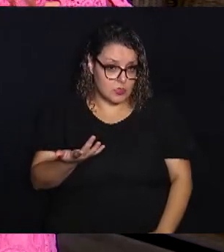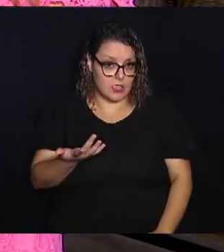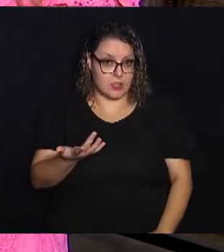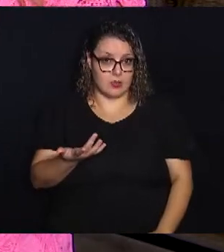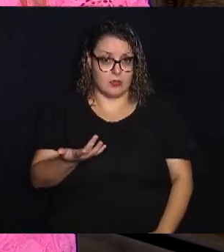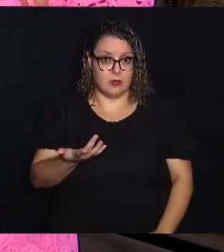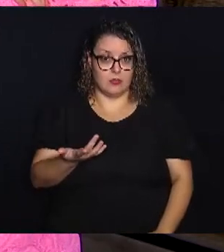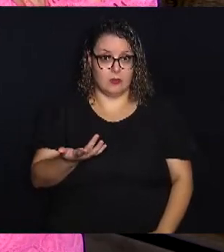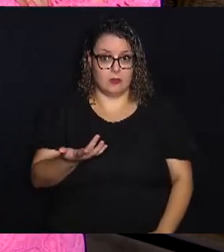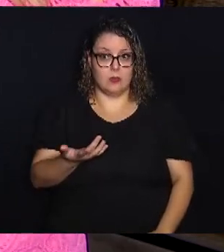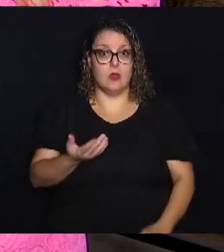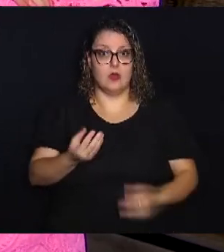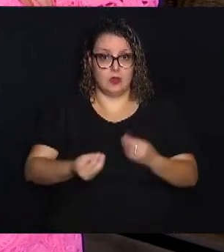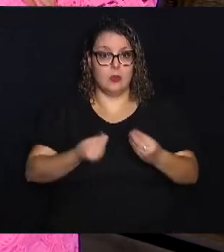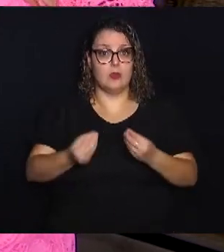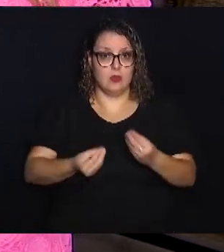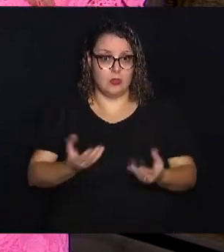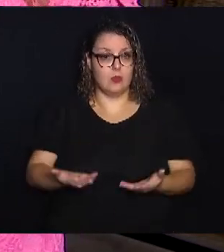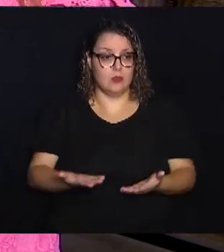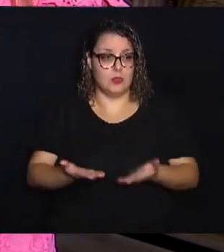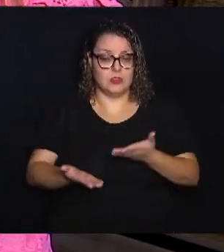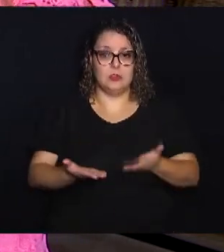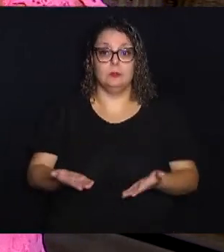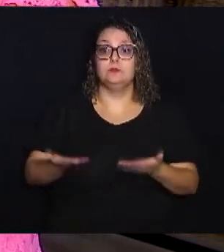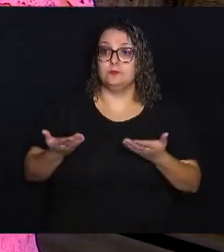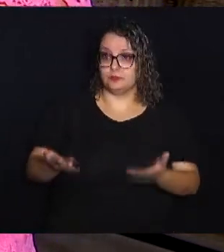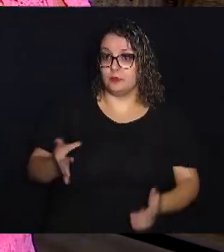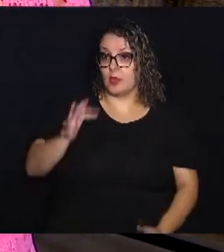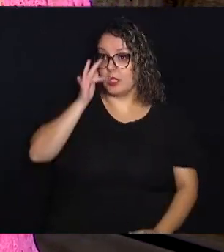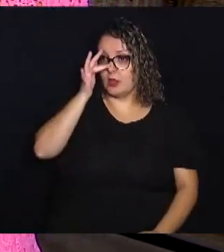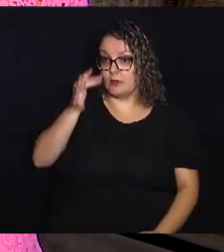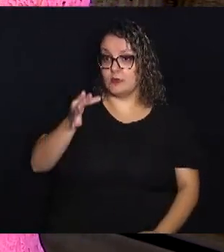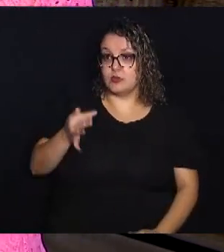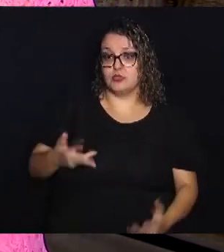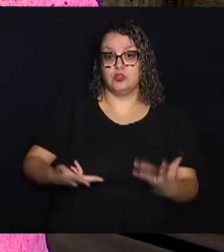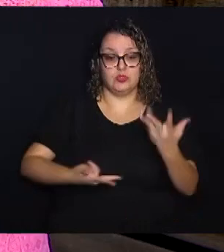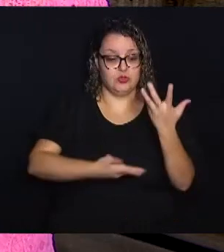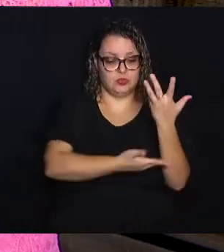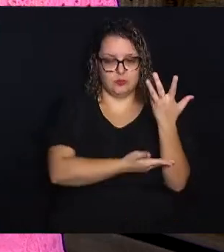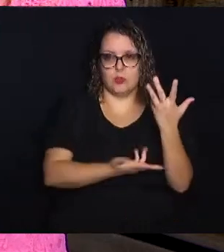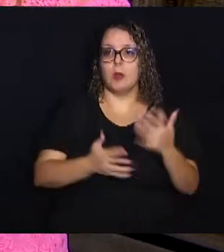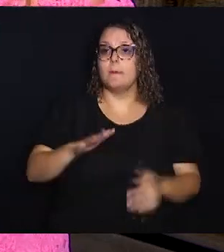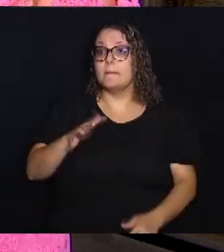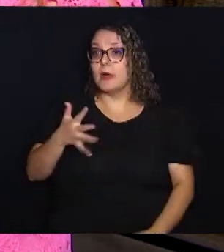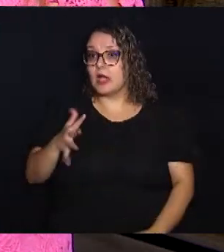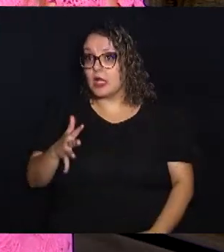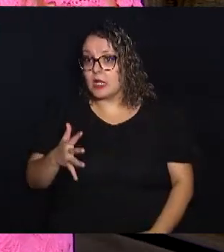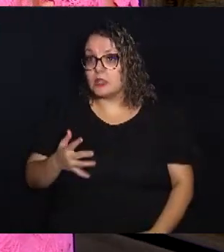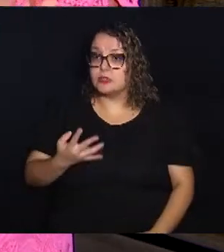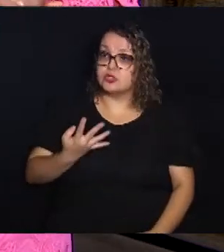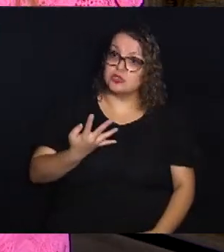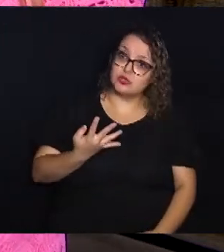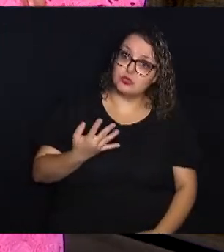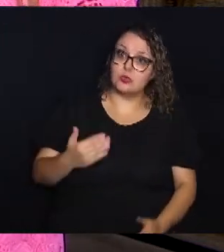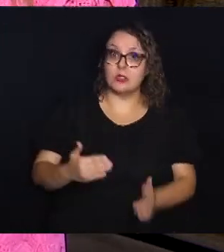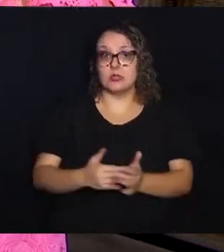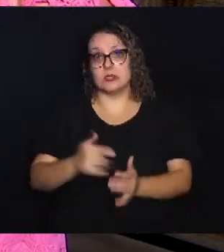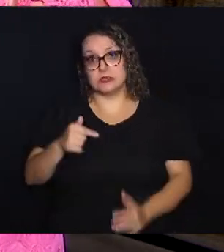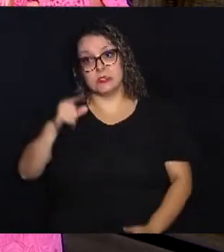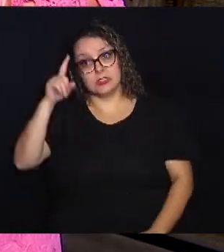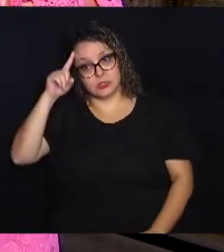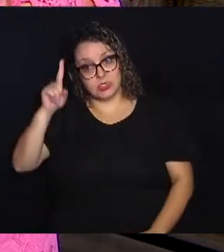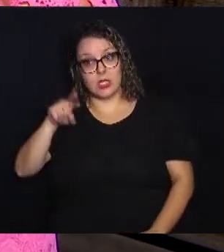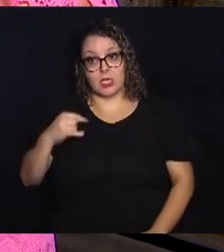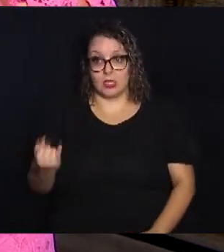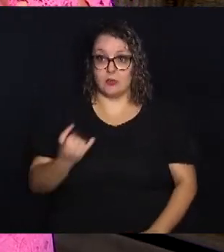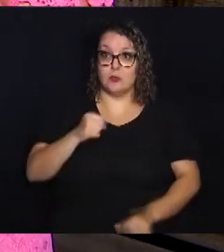sabem exatamente como fazer, como lidar, né? A flor de corte, ela dura aproximadamente de 4 a